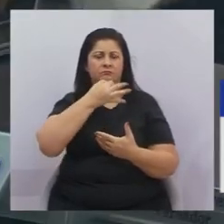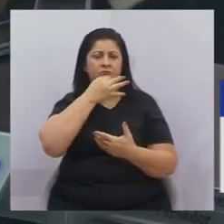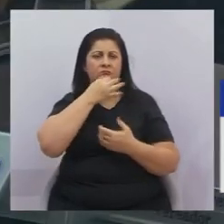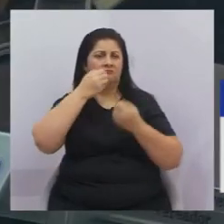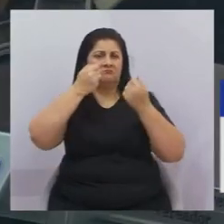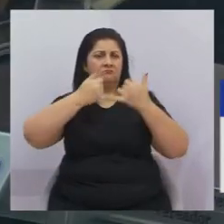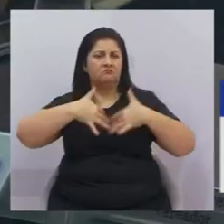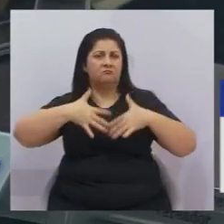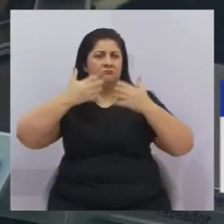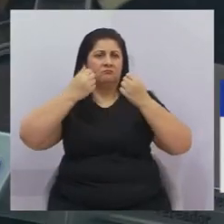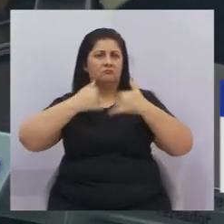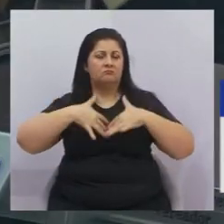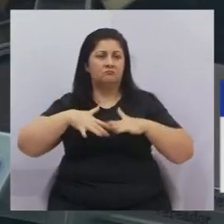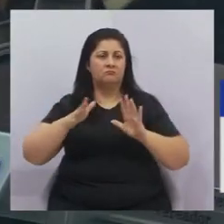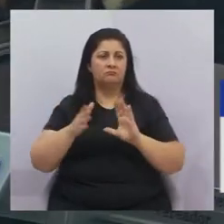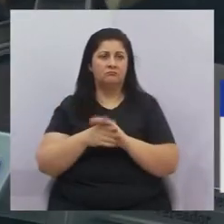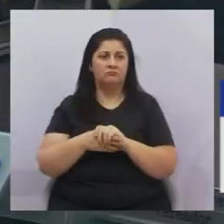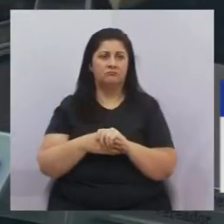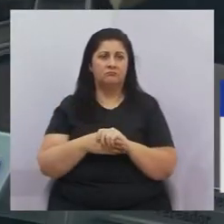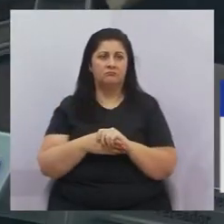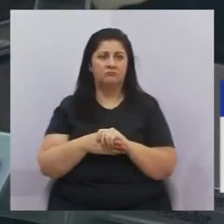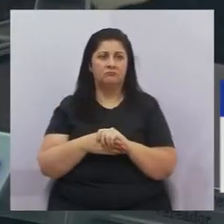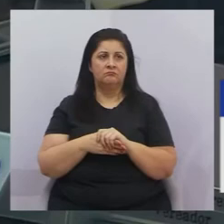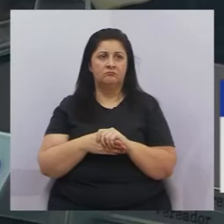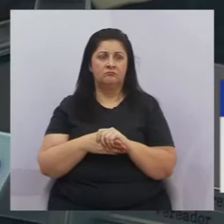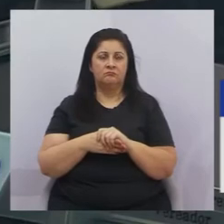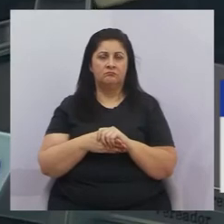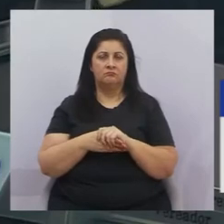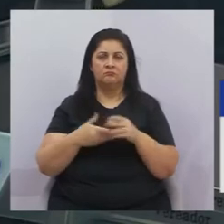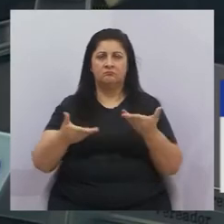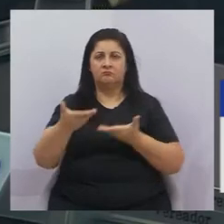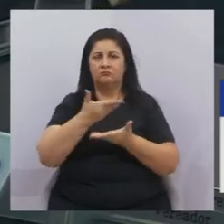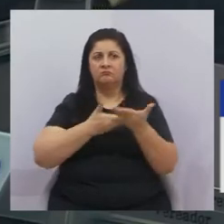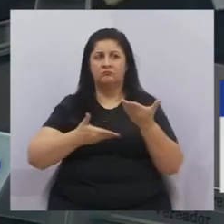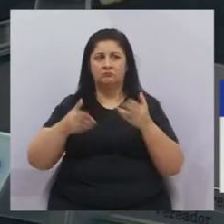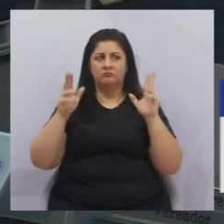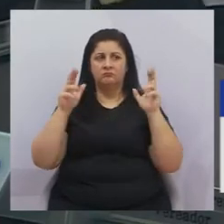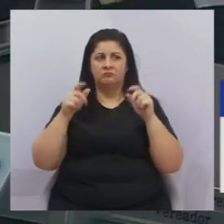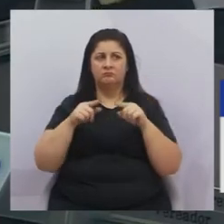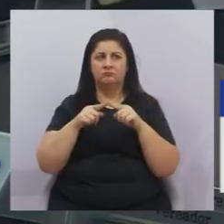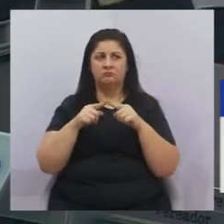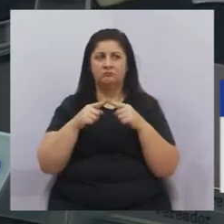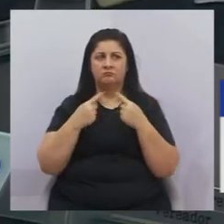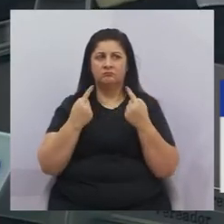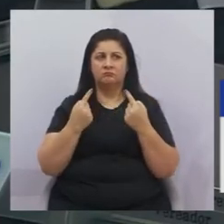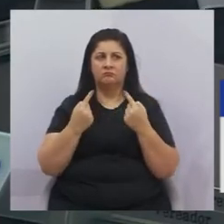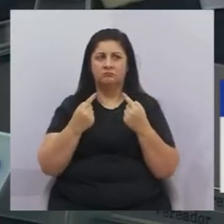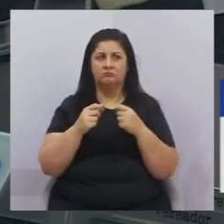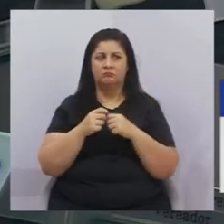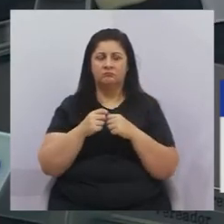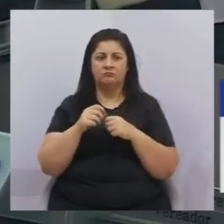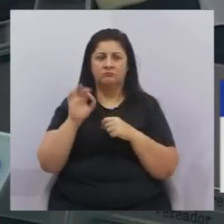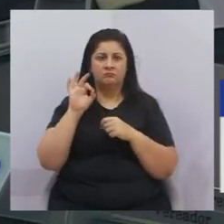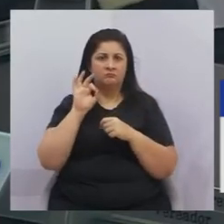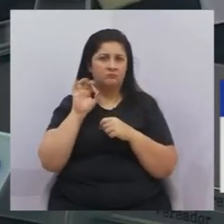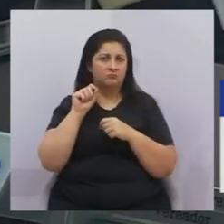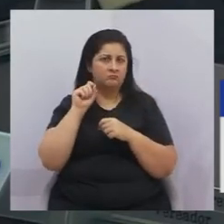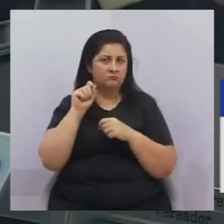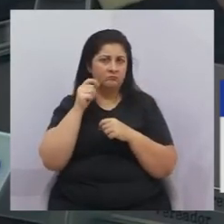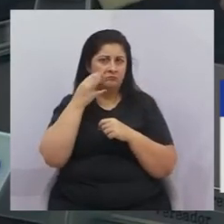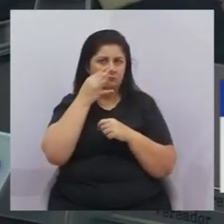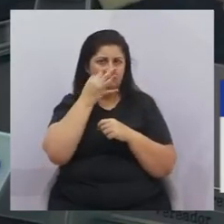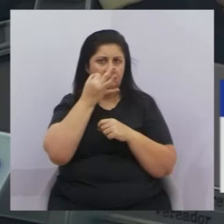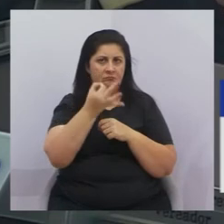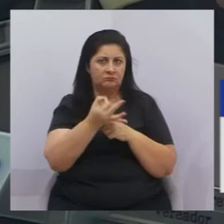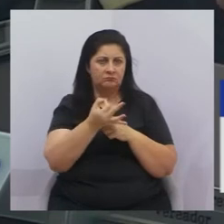é muito interessante a gente fazer esse discurso e debater o assunto. Mas o que eu chamei a atenção é que o